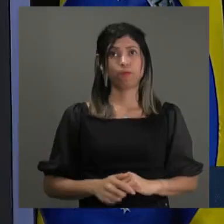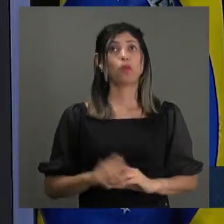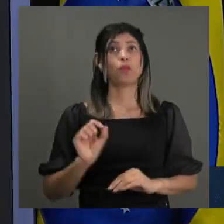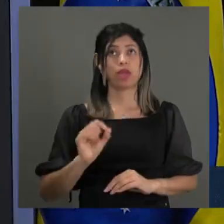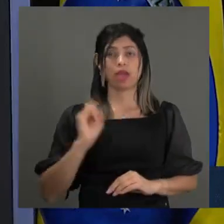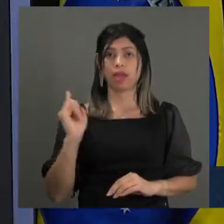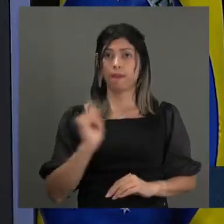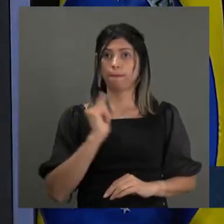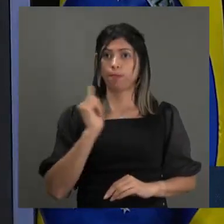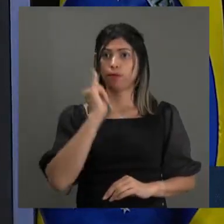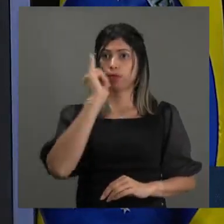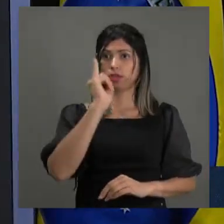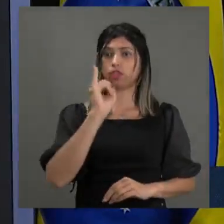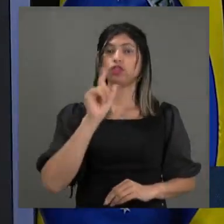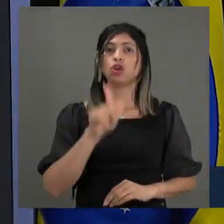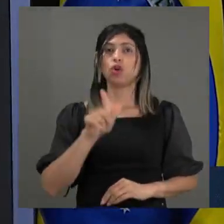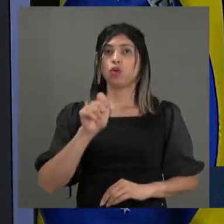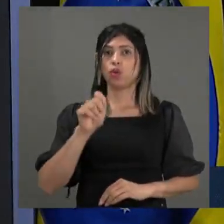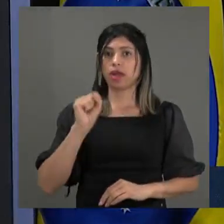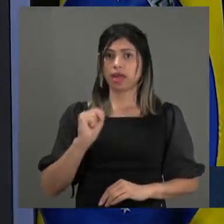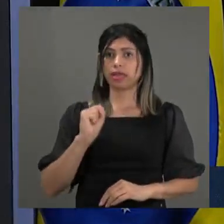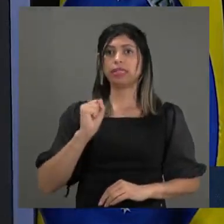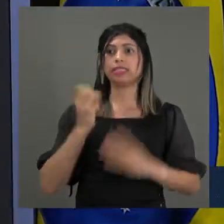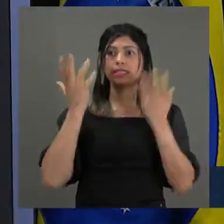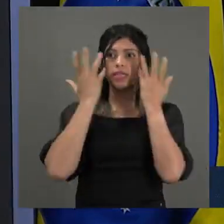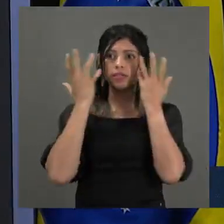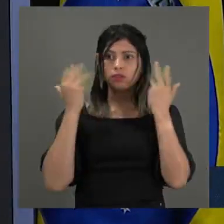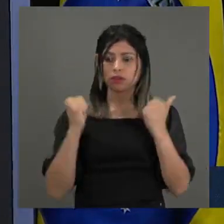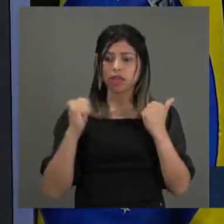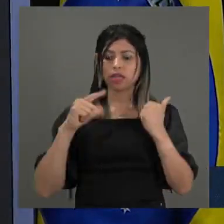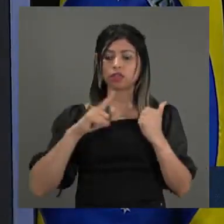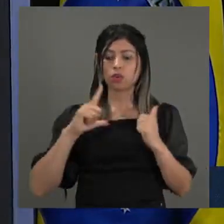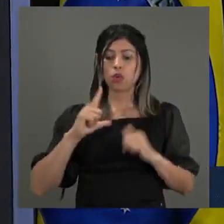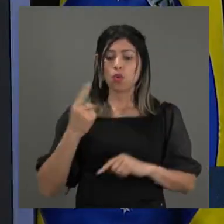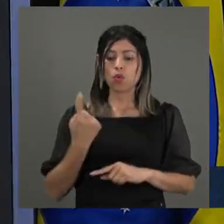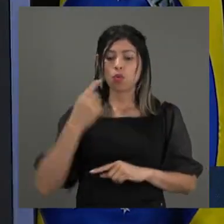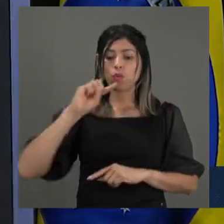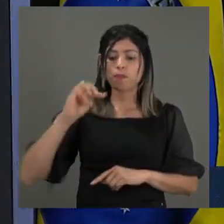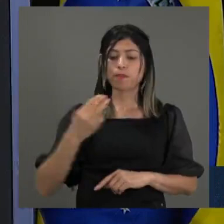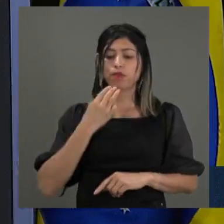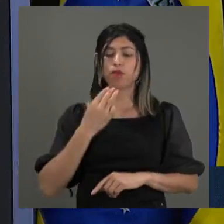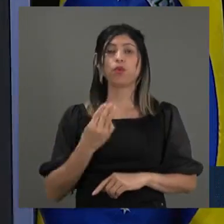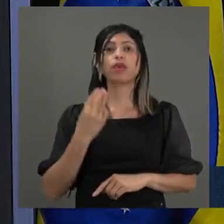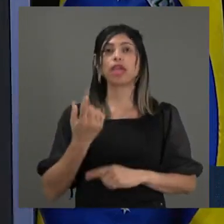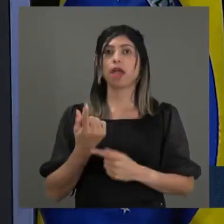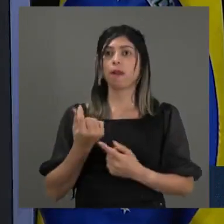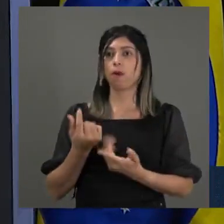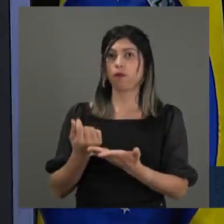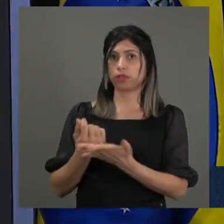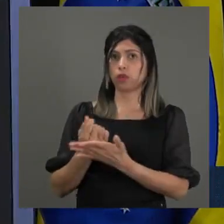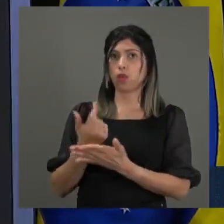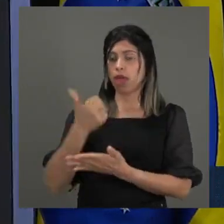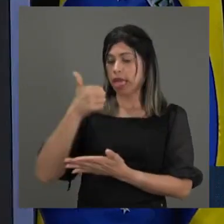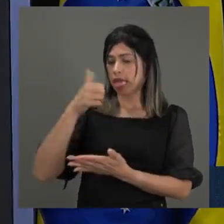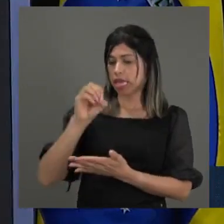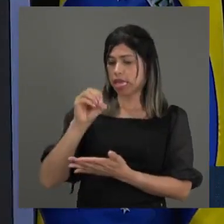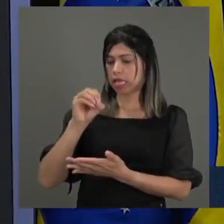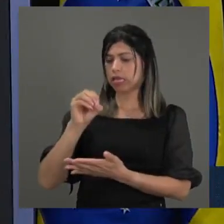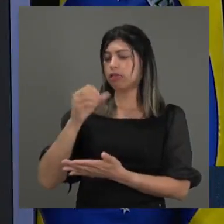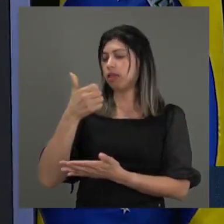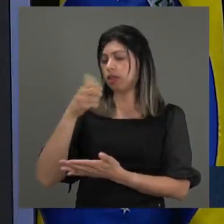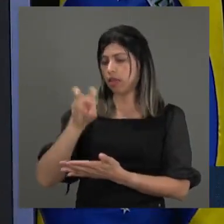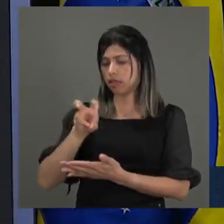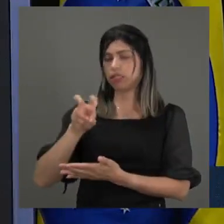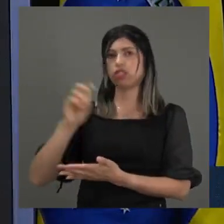importantíssimo. O gás natural no Brasil, 1 milhão de BTUs, custa $15. O mundo todo pratica